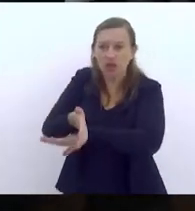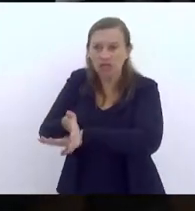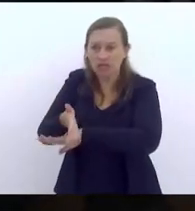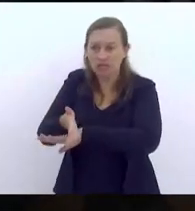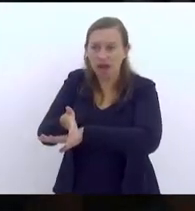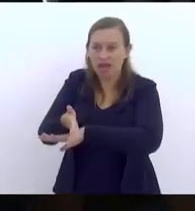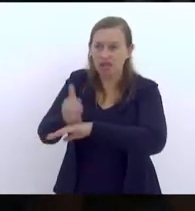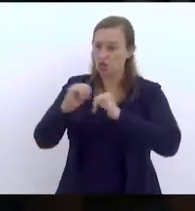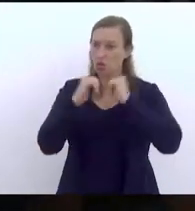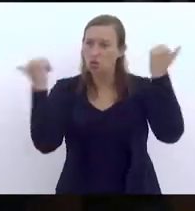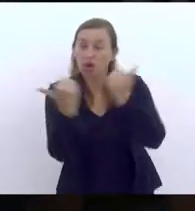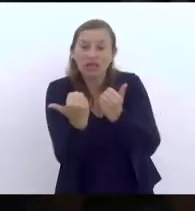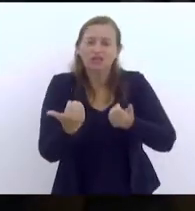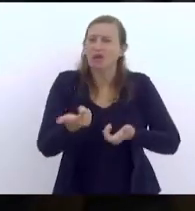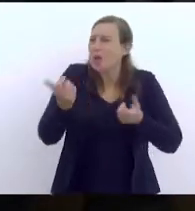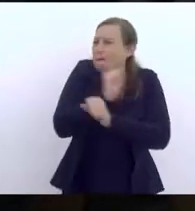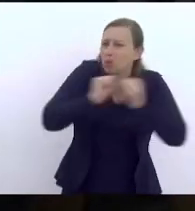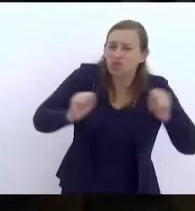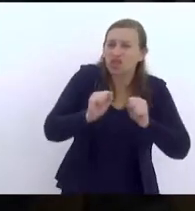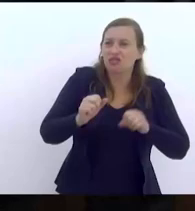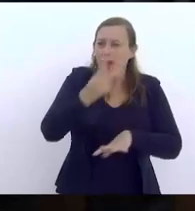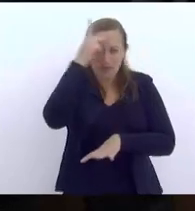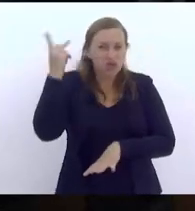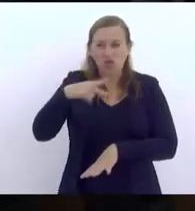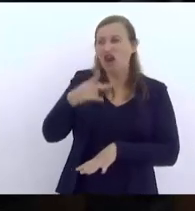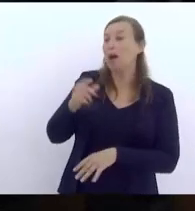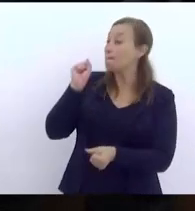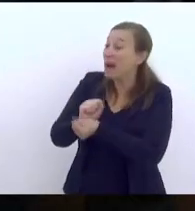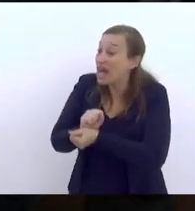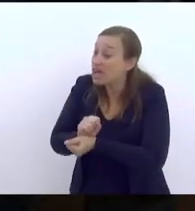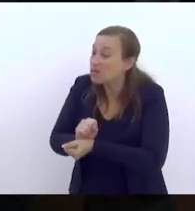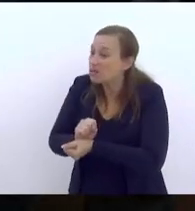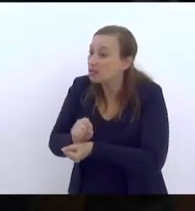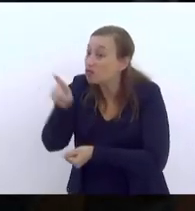estádios, não é possível que não tenha gente ali dizendo, meu amigo, pare.